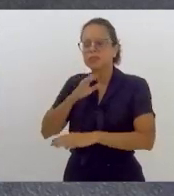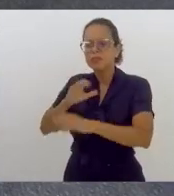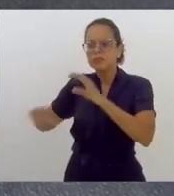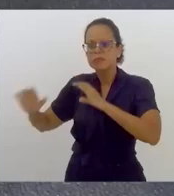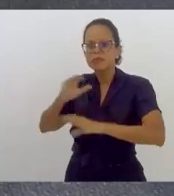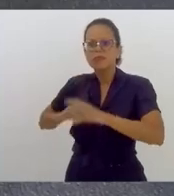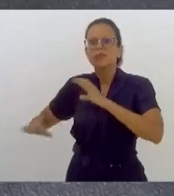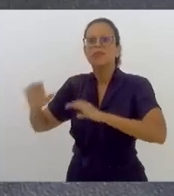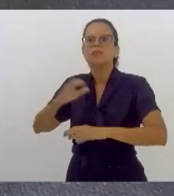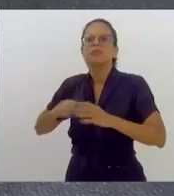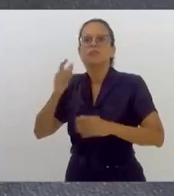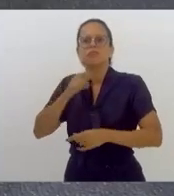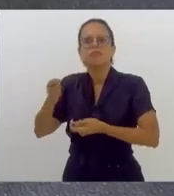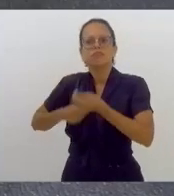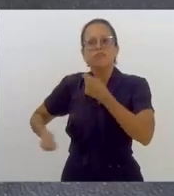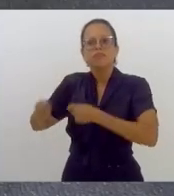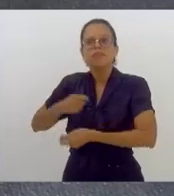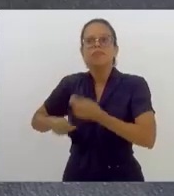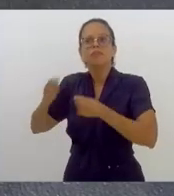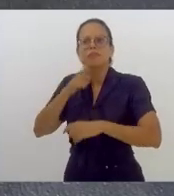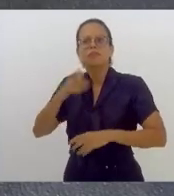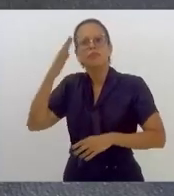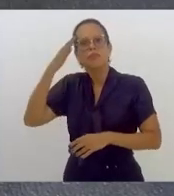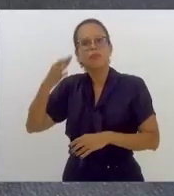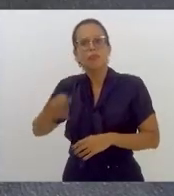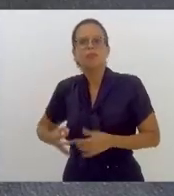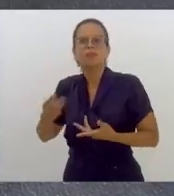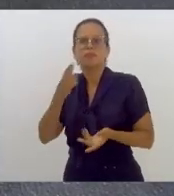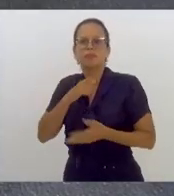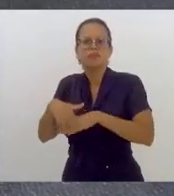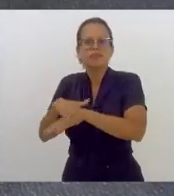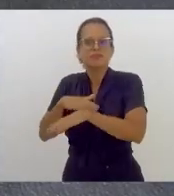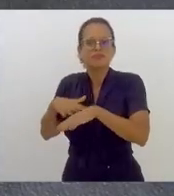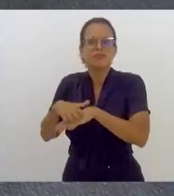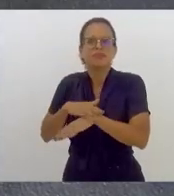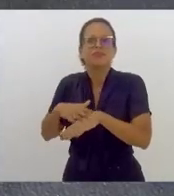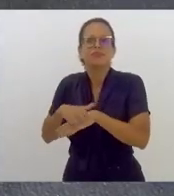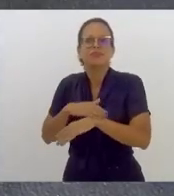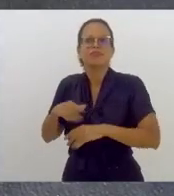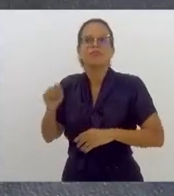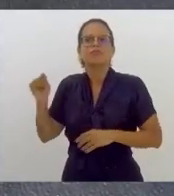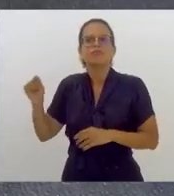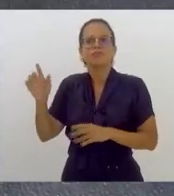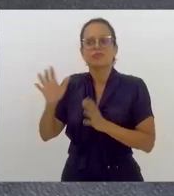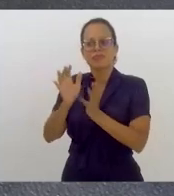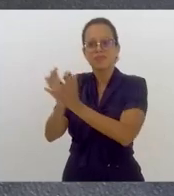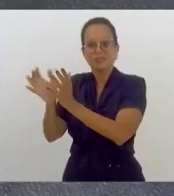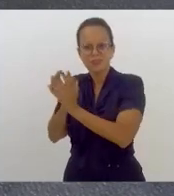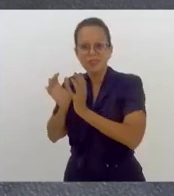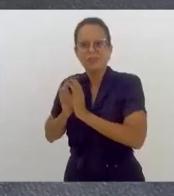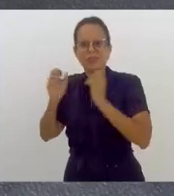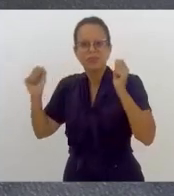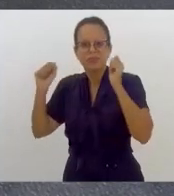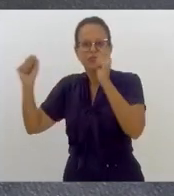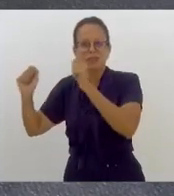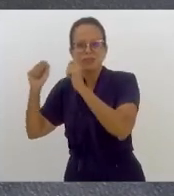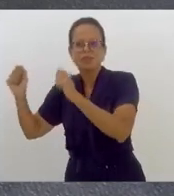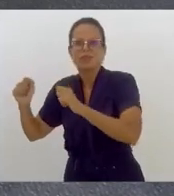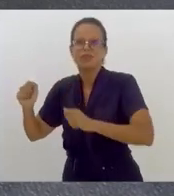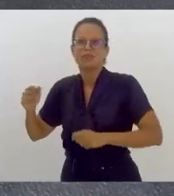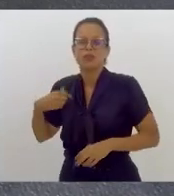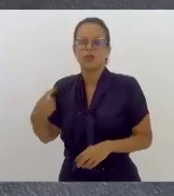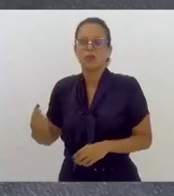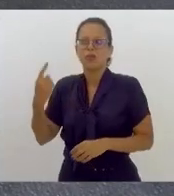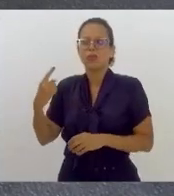de negociação para que se entendesse de uma vez por todas que aquilo que era feito individualmente por um torcedor